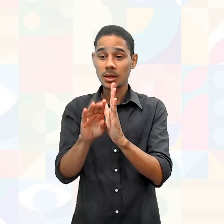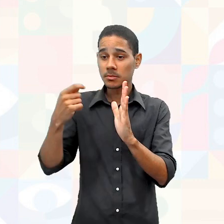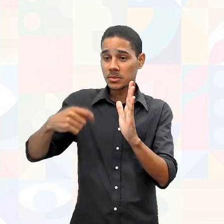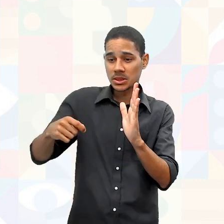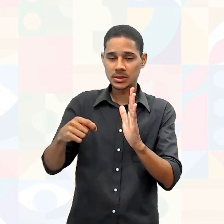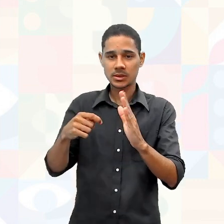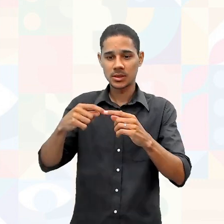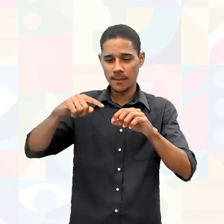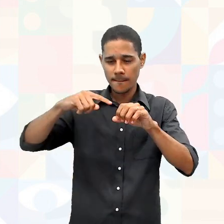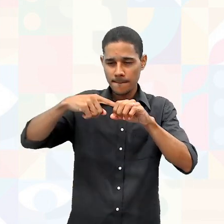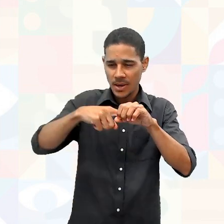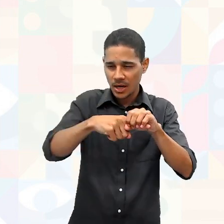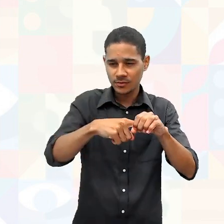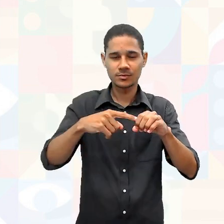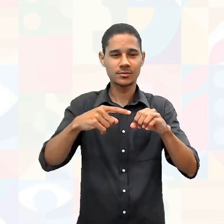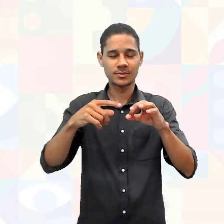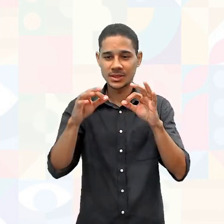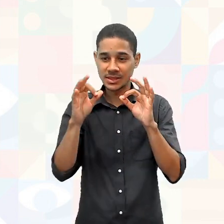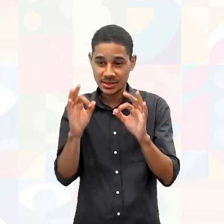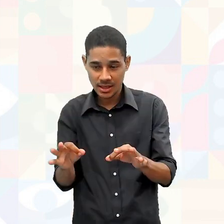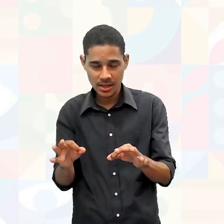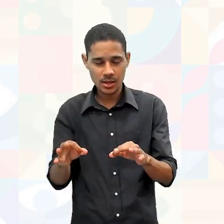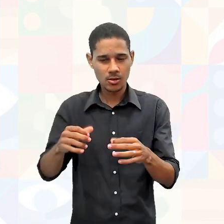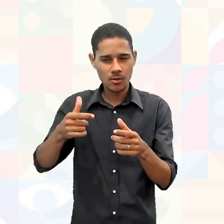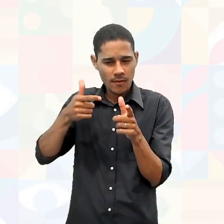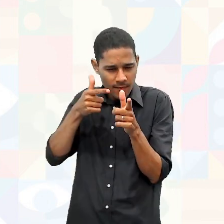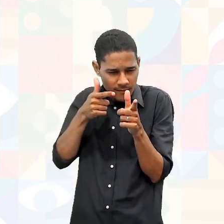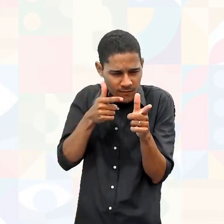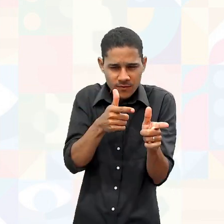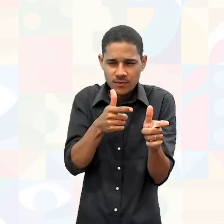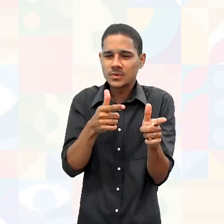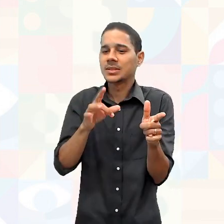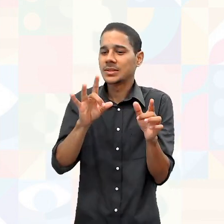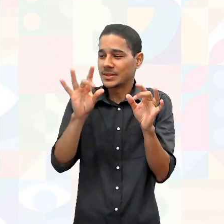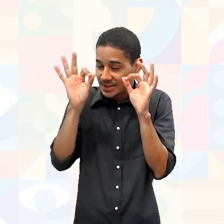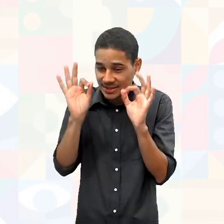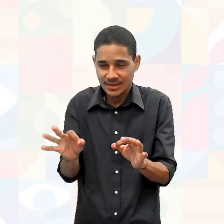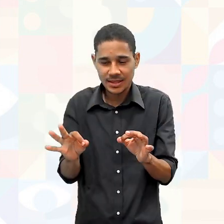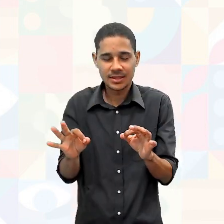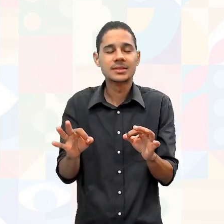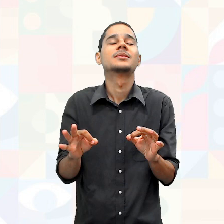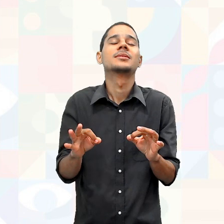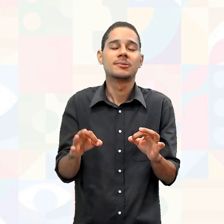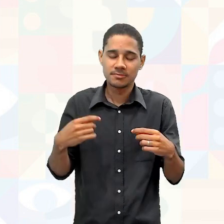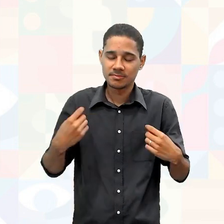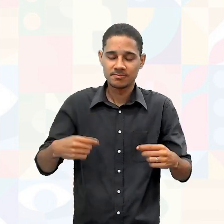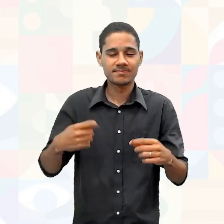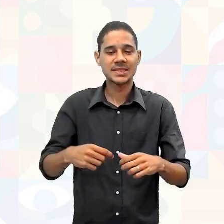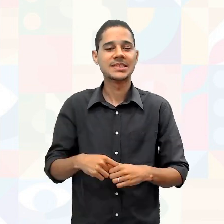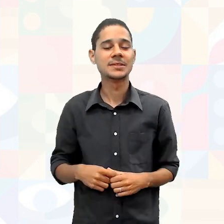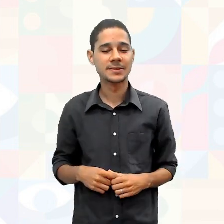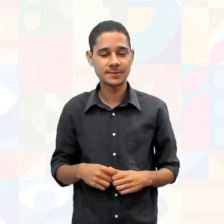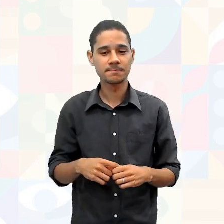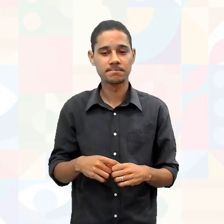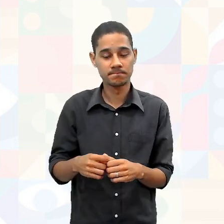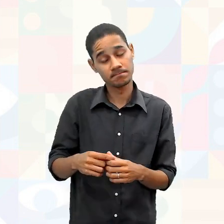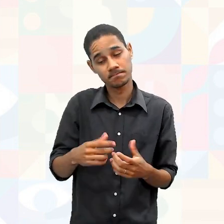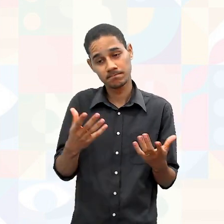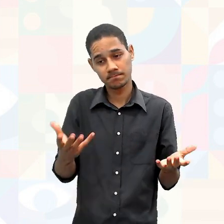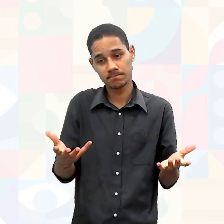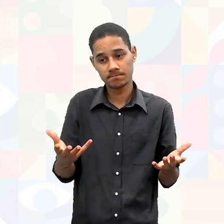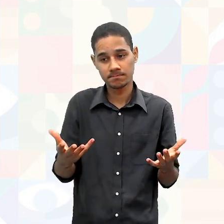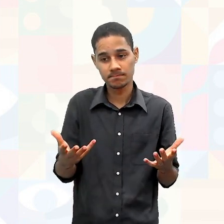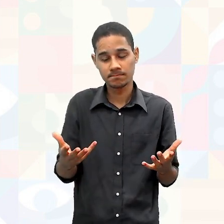parafuso específico, de uma broca diferente para poder fazer a inserção disso na parede, né? Então, a gente precisa